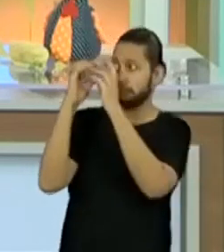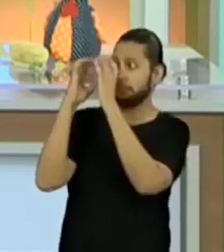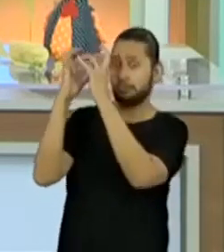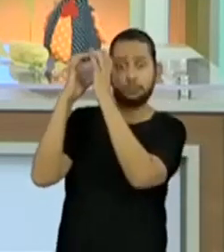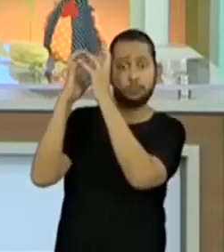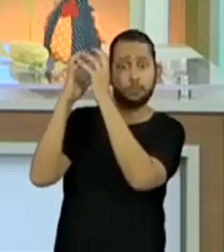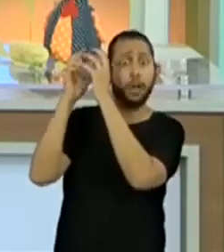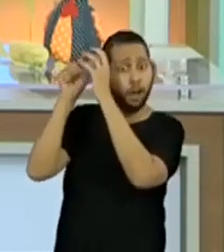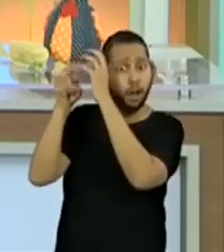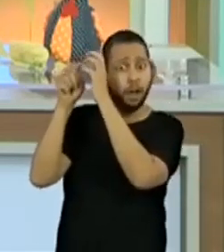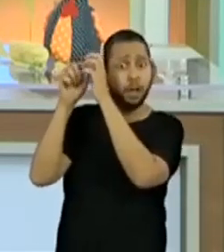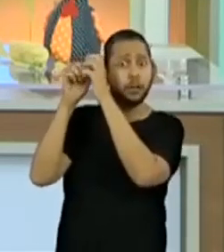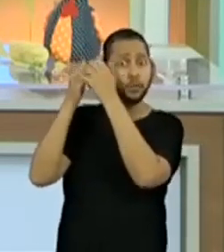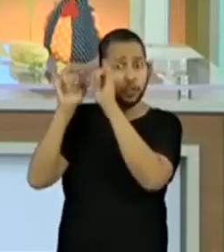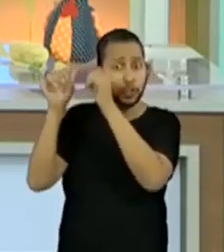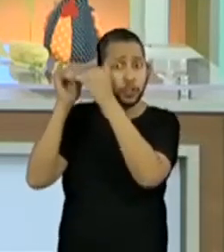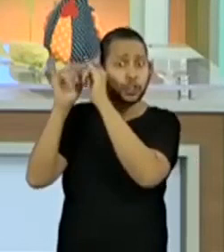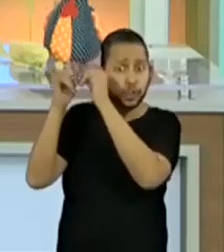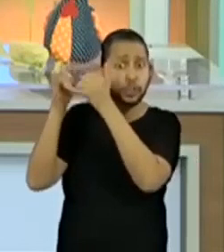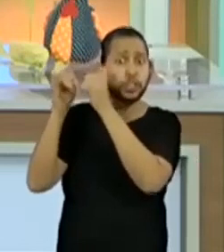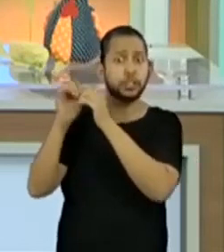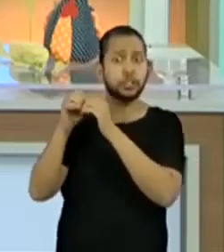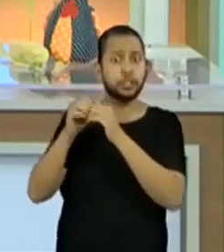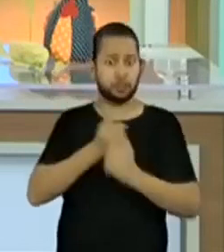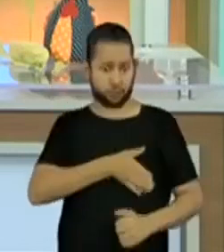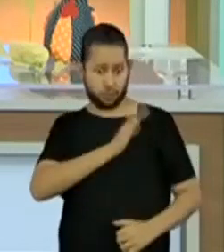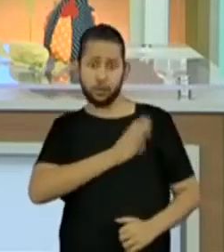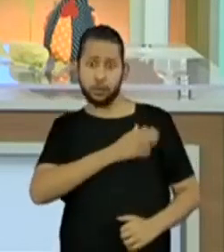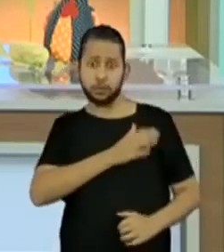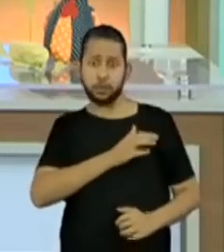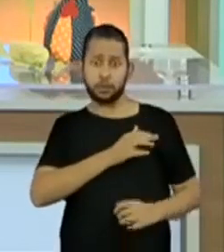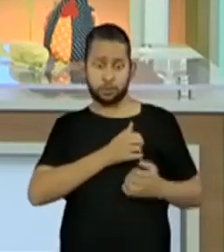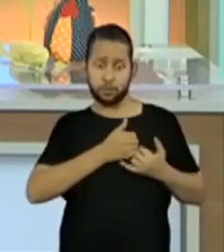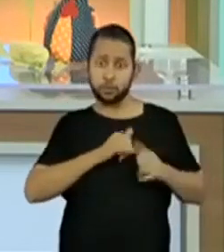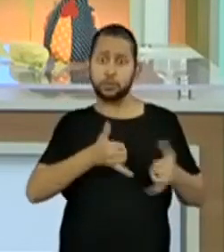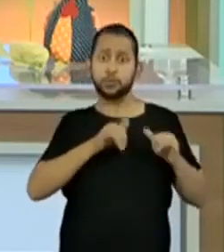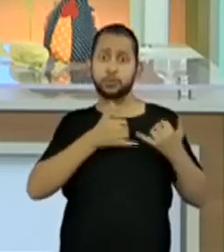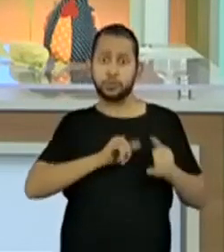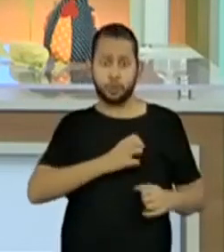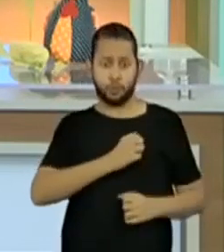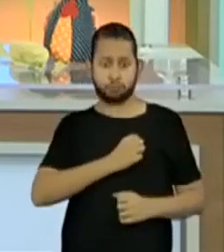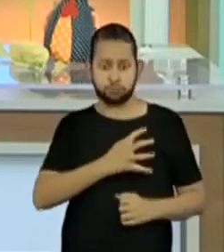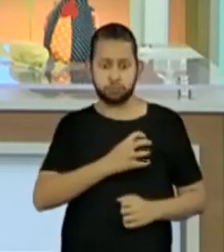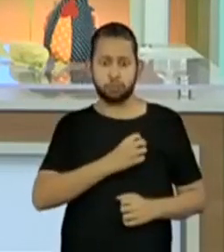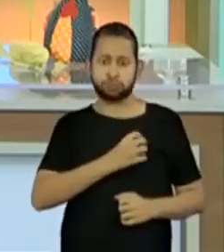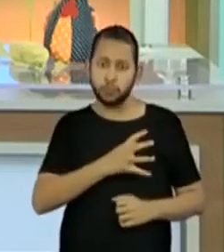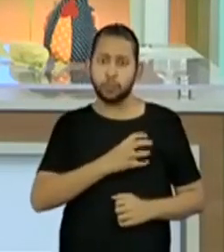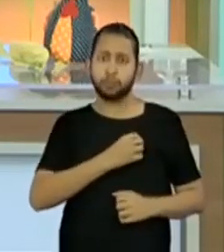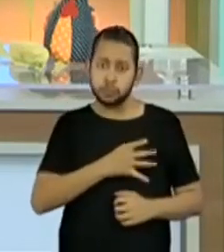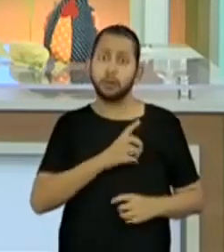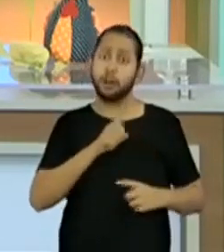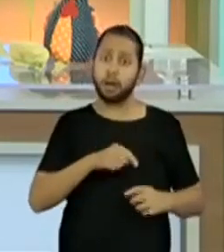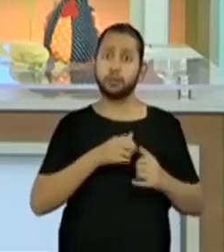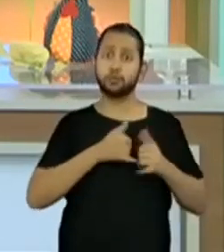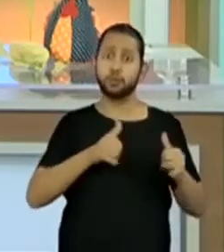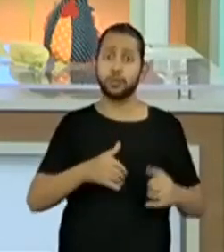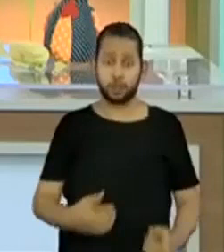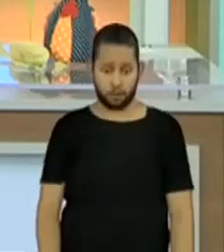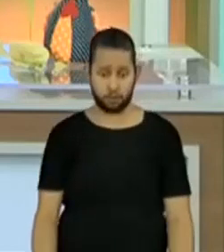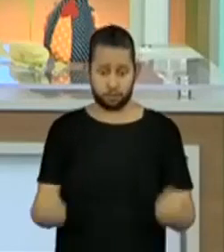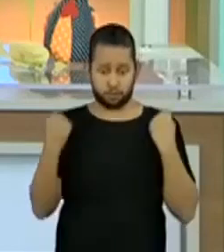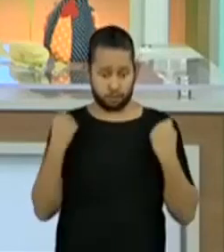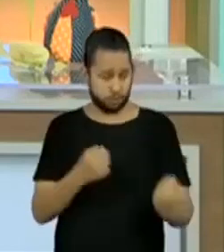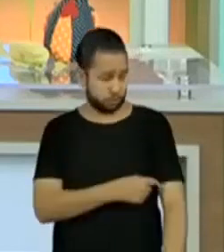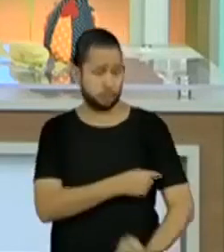coração batendo gasta energia, os nossos movimentos consomem energia, tá? Então vamos lá